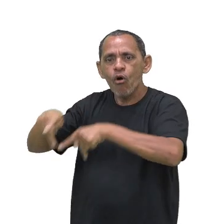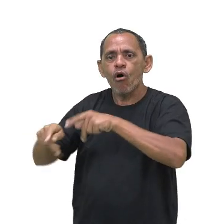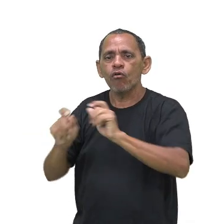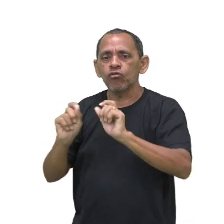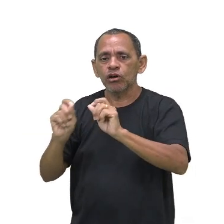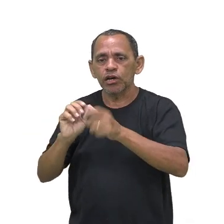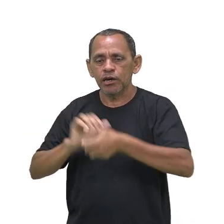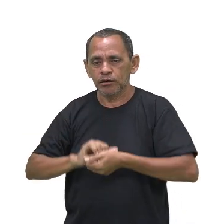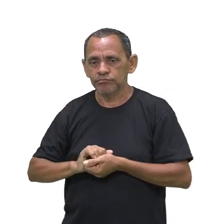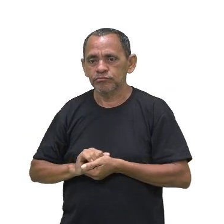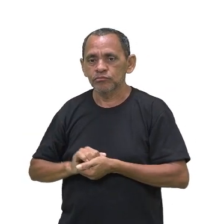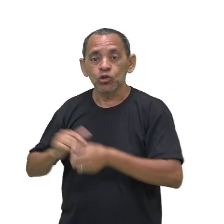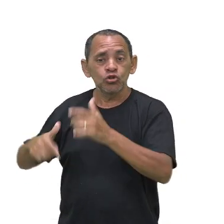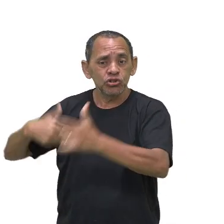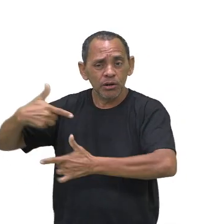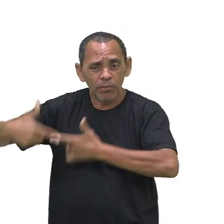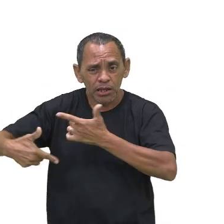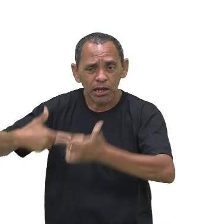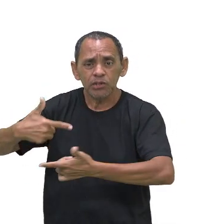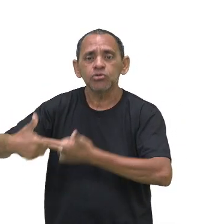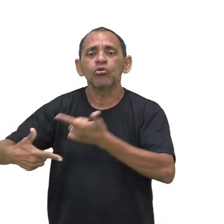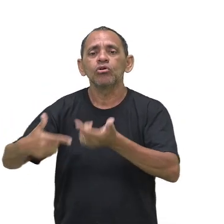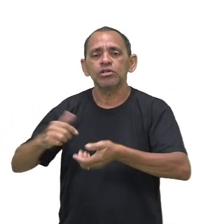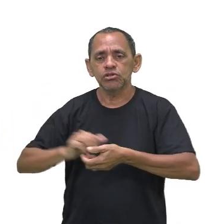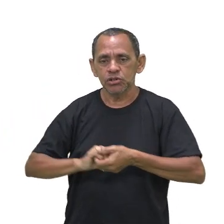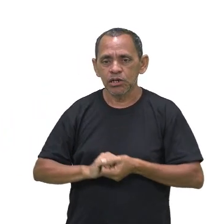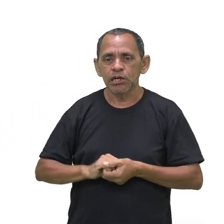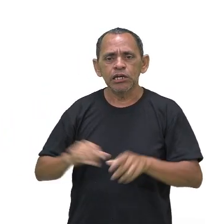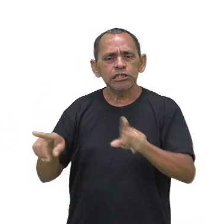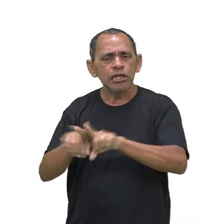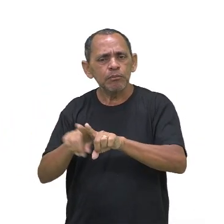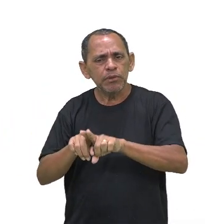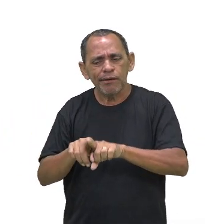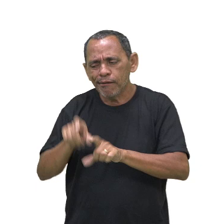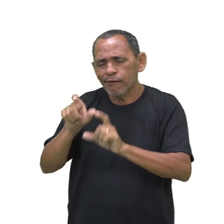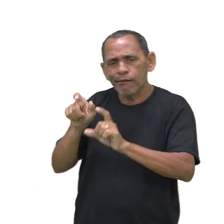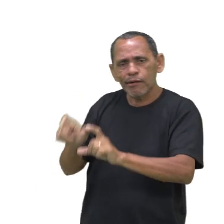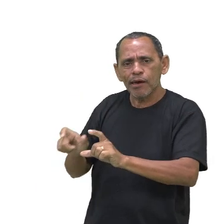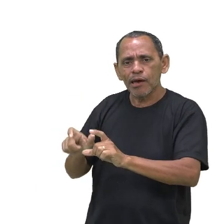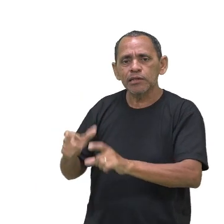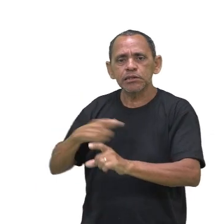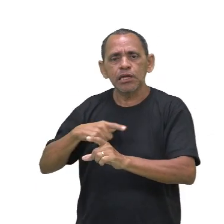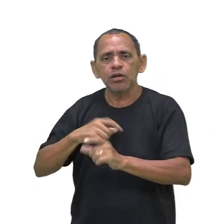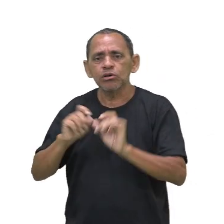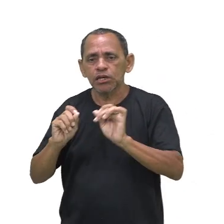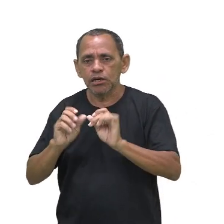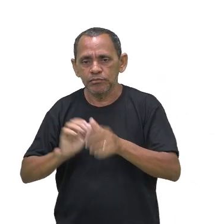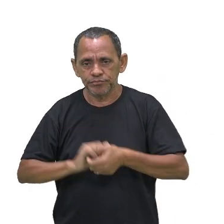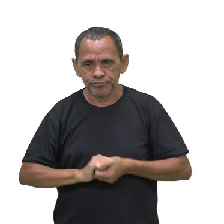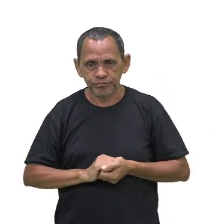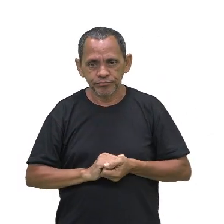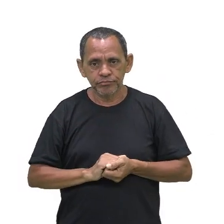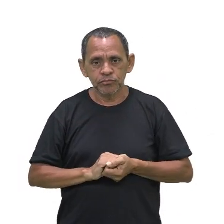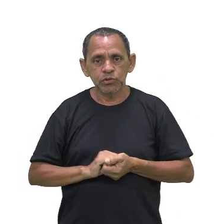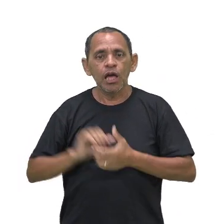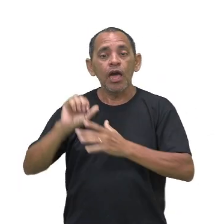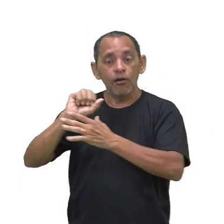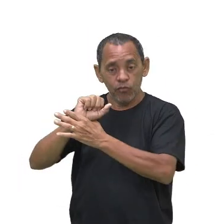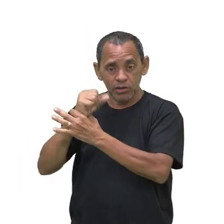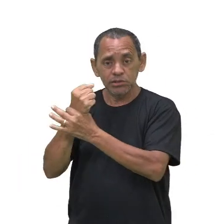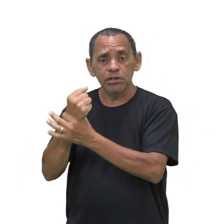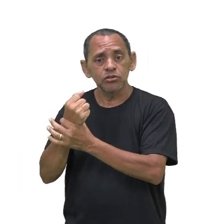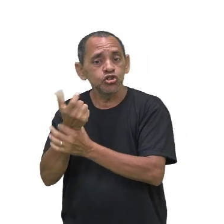internacional dos gêneros que este reclama e de que ela dispõe. Mais uma vez, reforçando o